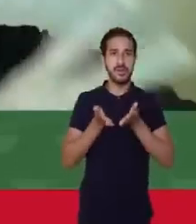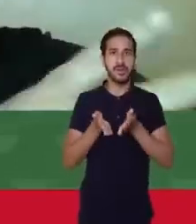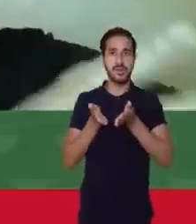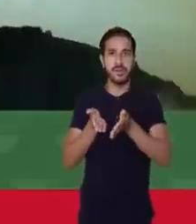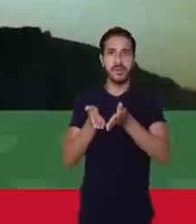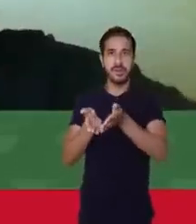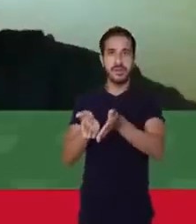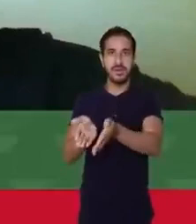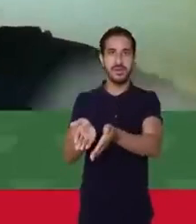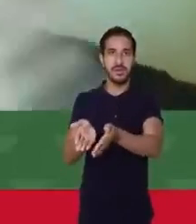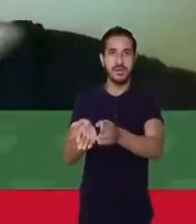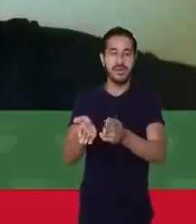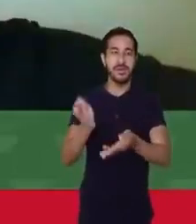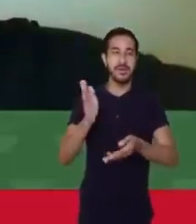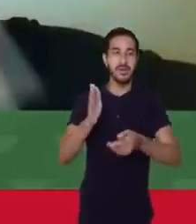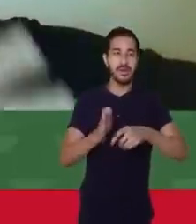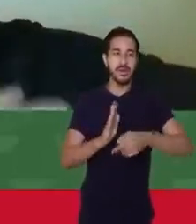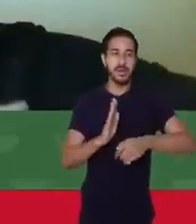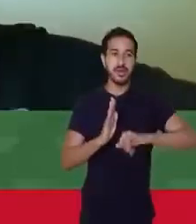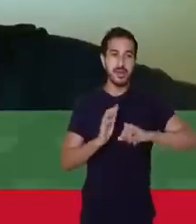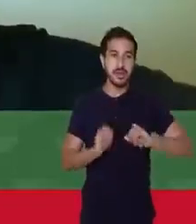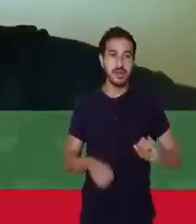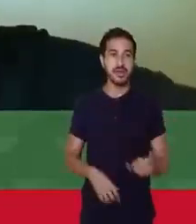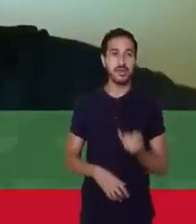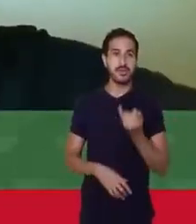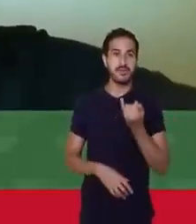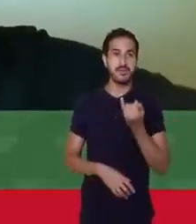que extraem,